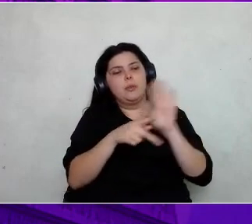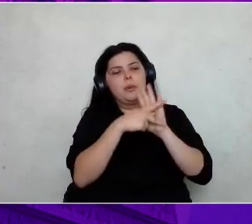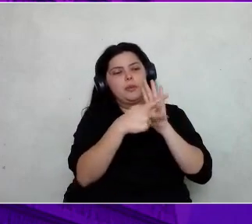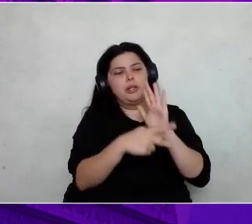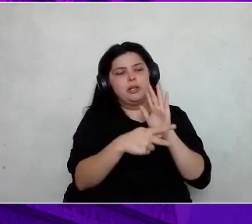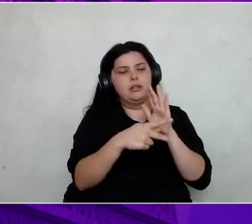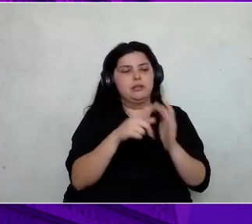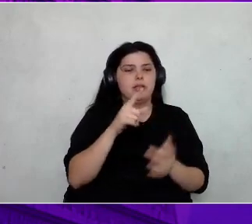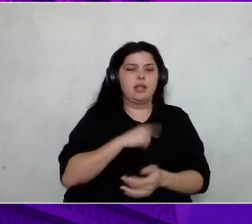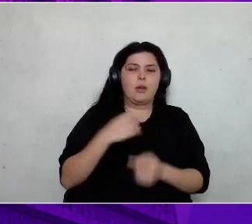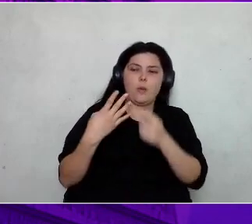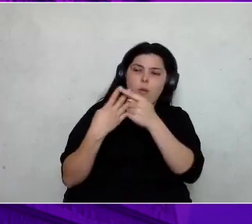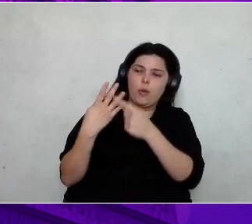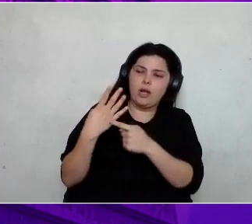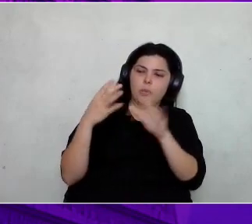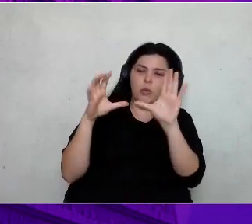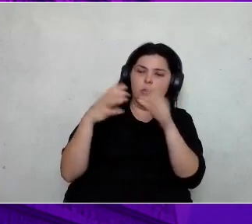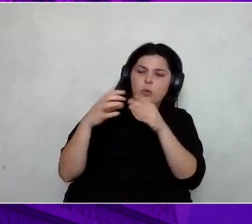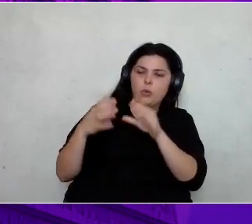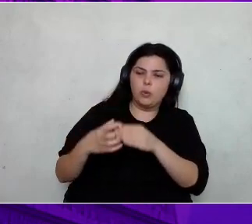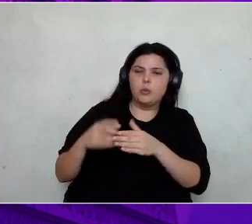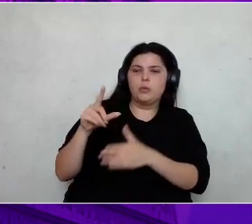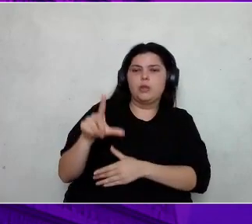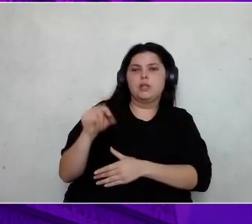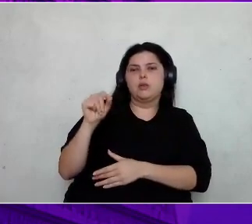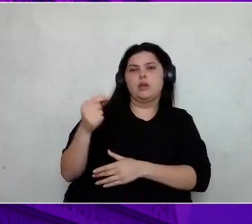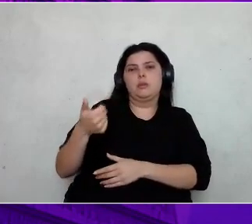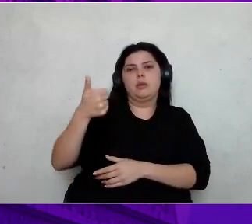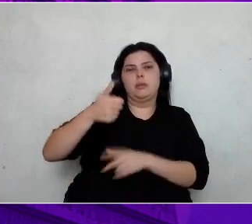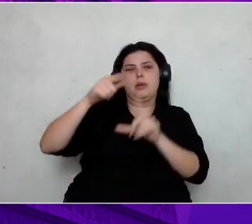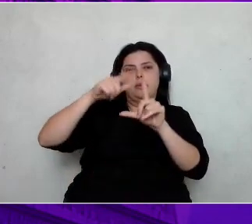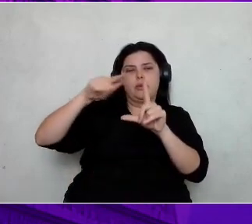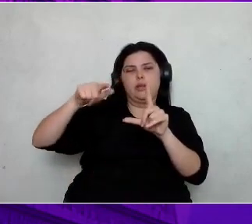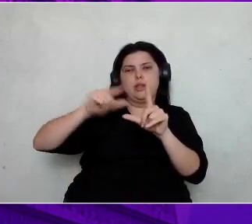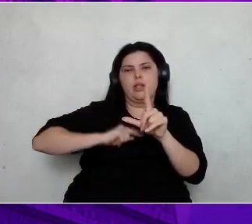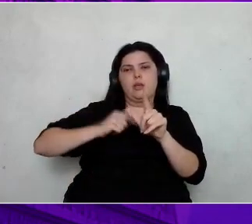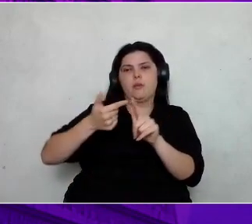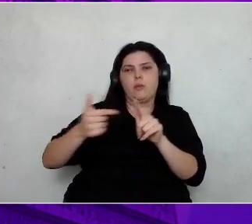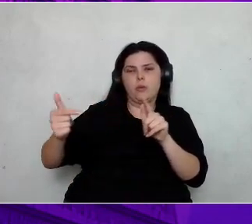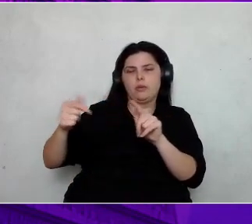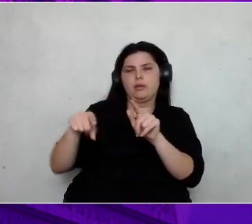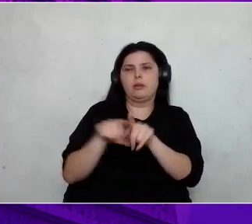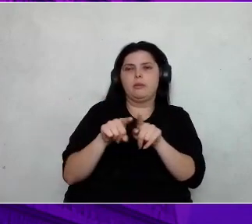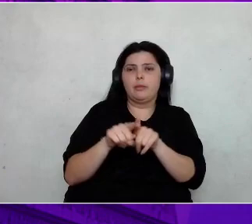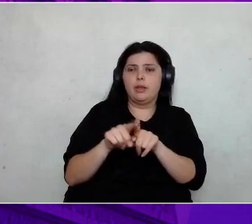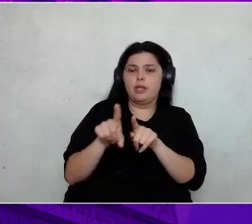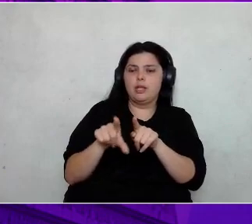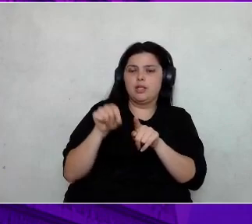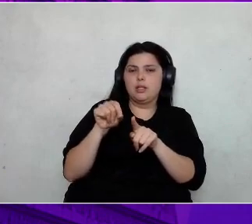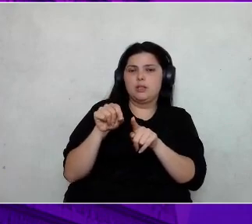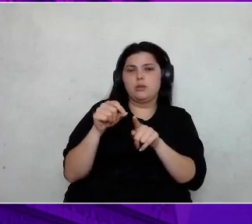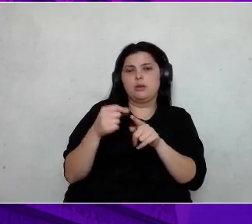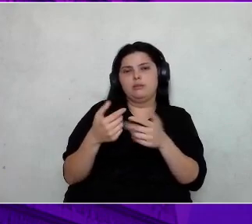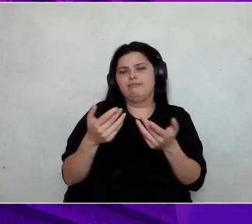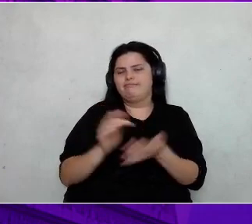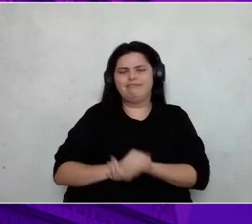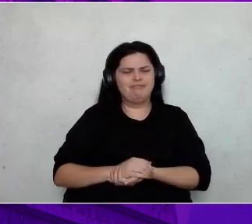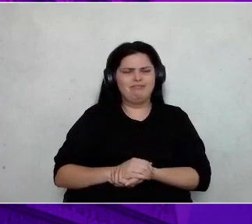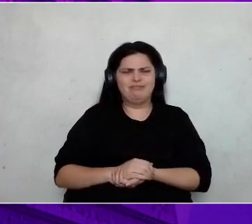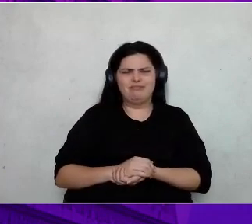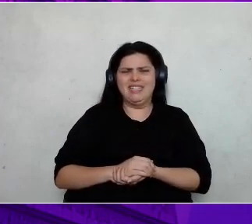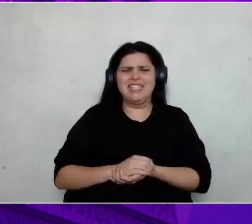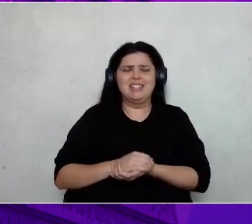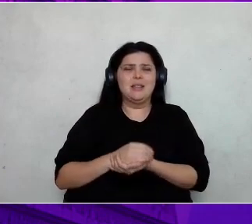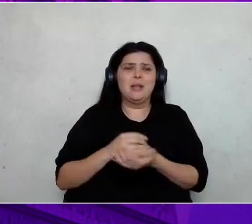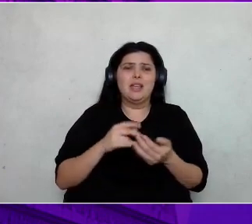4 categorias, vocês vão escolher esse gráfico. Se vocês têm, não sei, esse tipo aqui, vocês vão fazer isso e isso. Vai sempre dar o mesmo